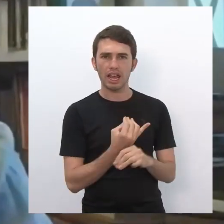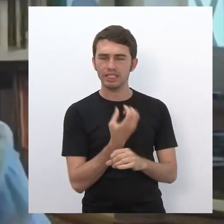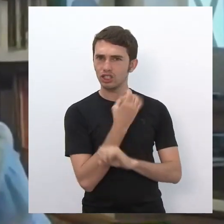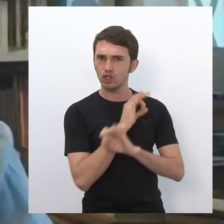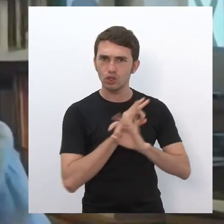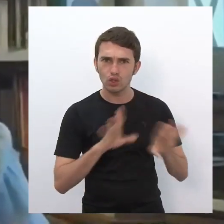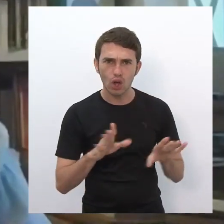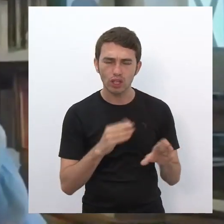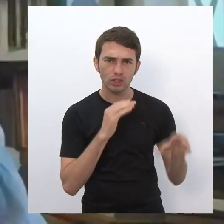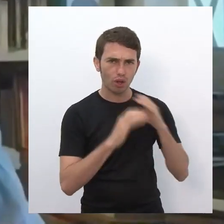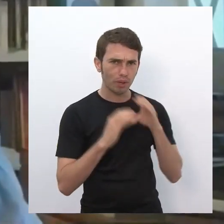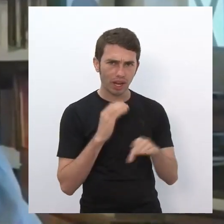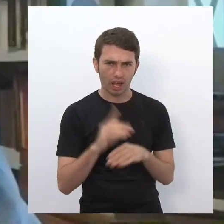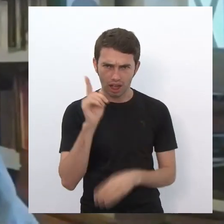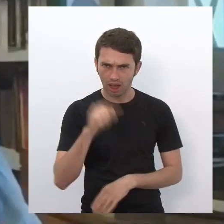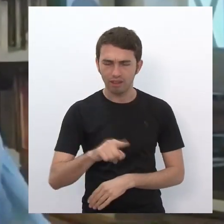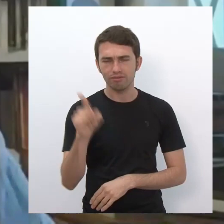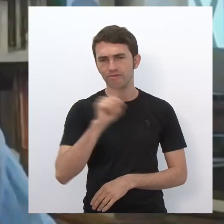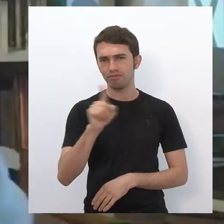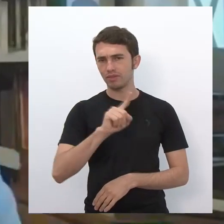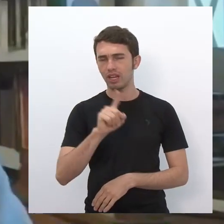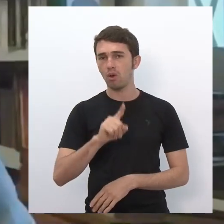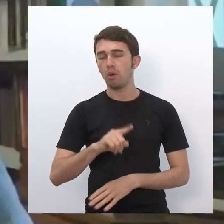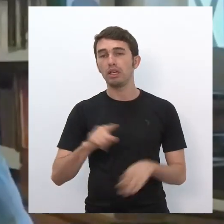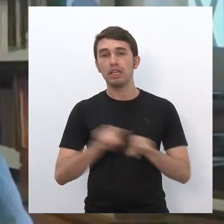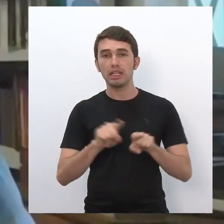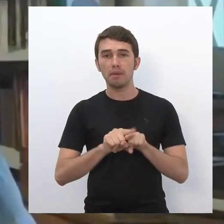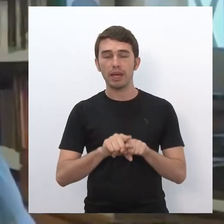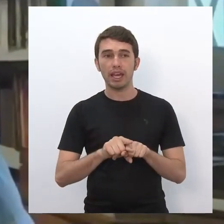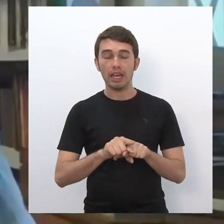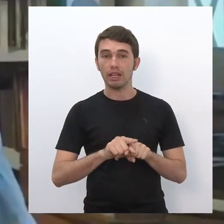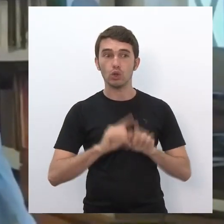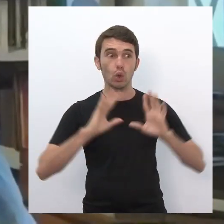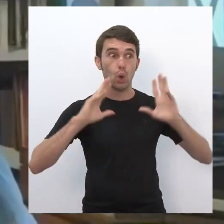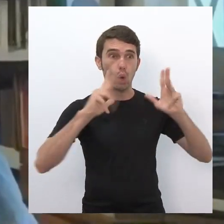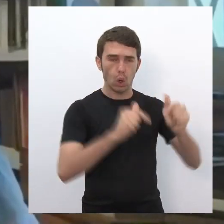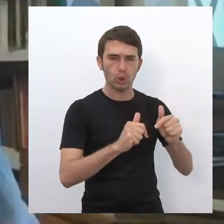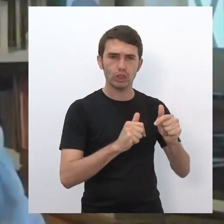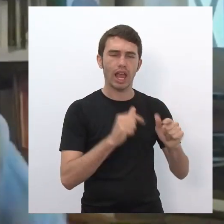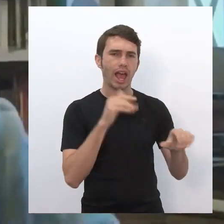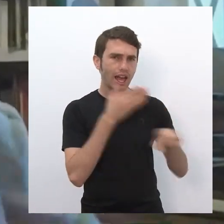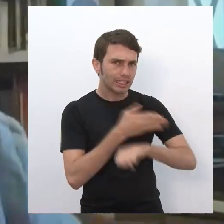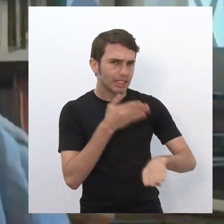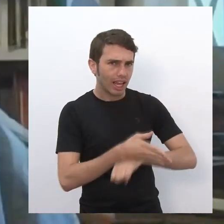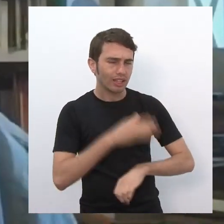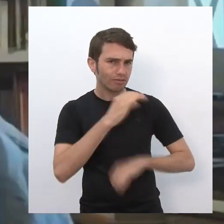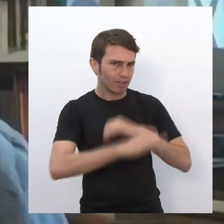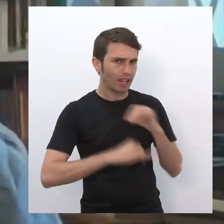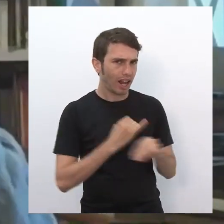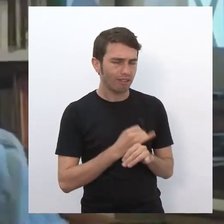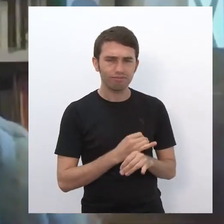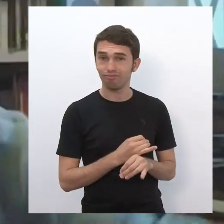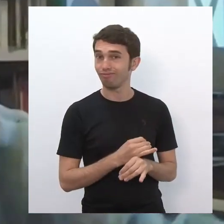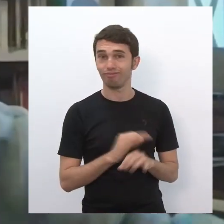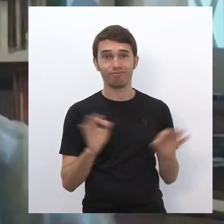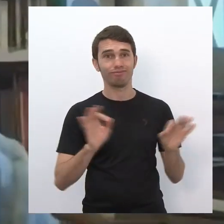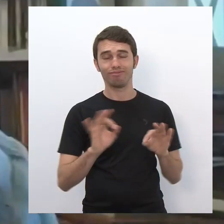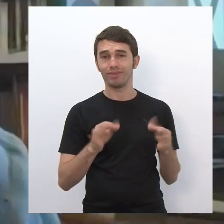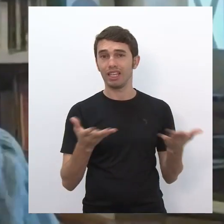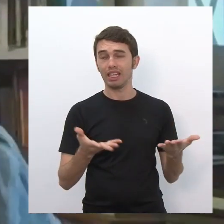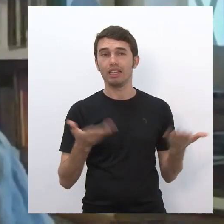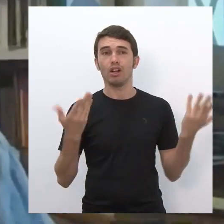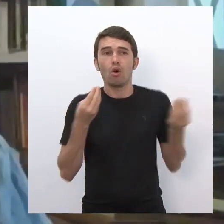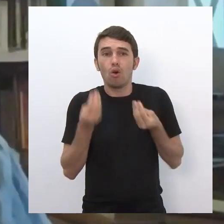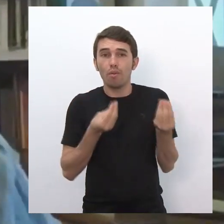nem é o meio acessível a todos, como às vezes a gente é levado a crer, né? Então, como é que a gente pode chegar a cada uma